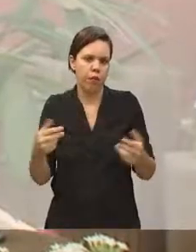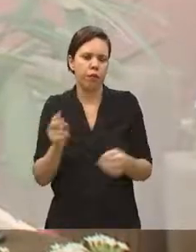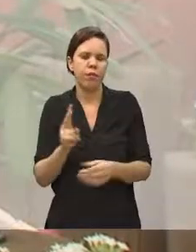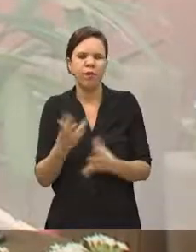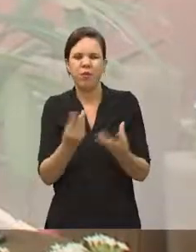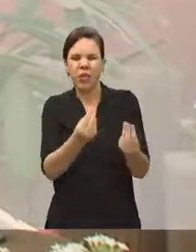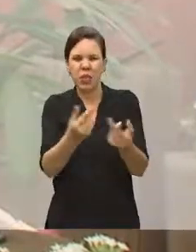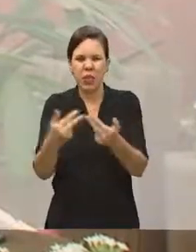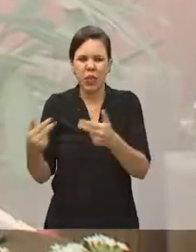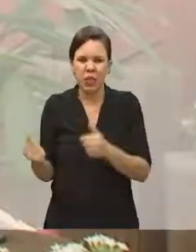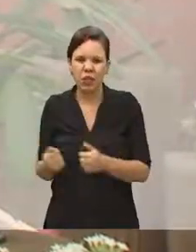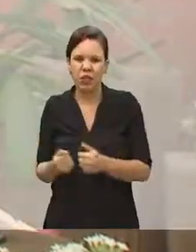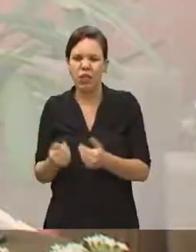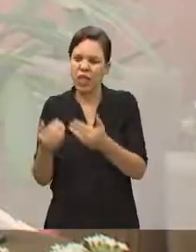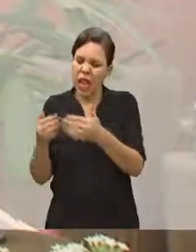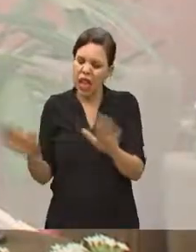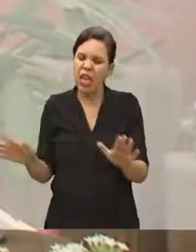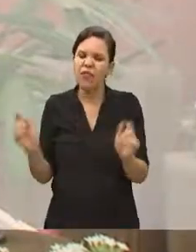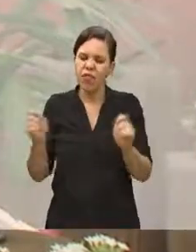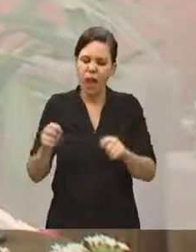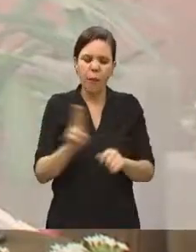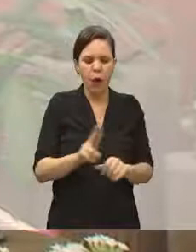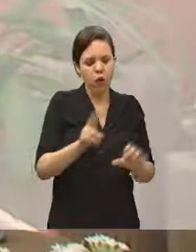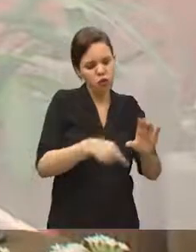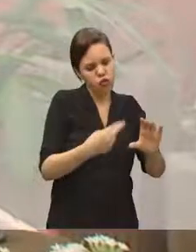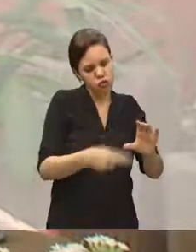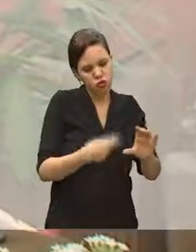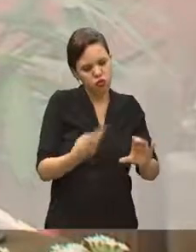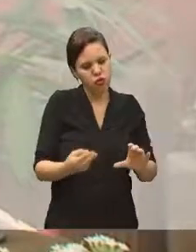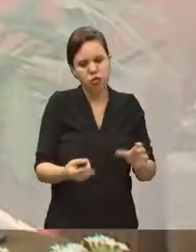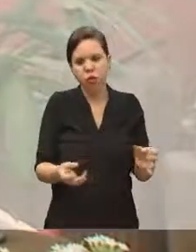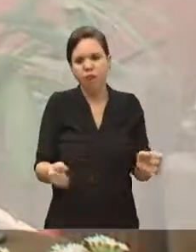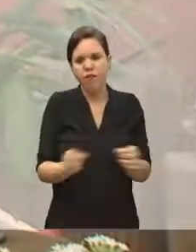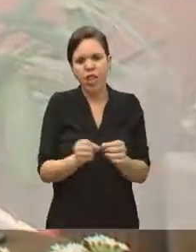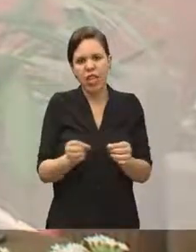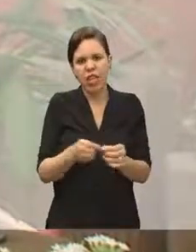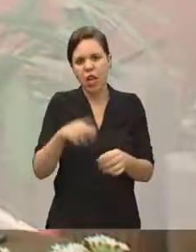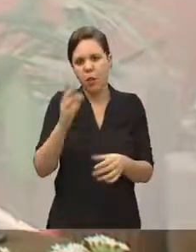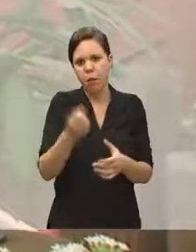tanta coisa que está aí disponível e a gente não precisa ficar produzindo mais.